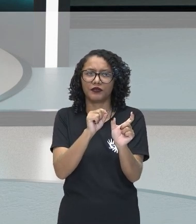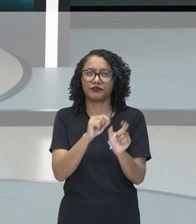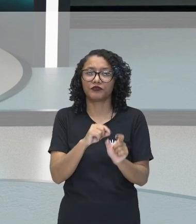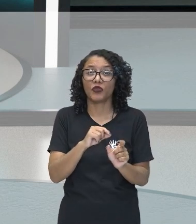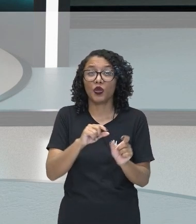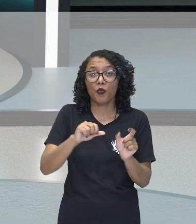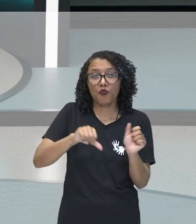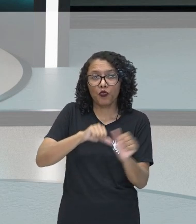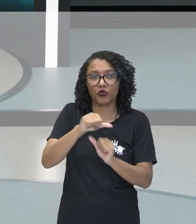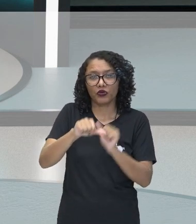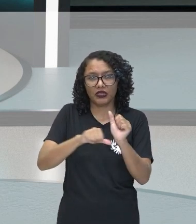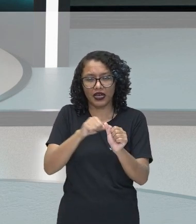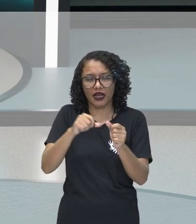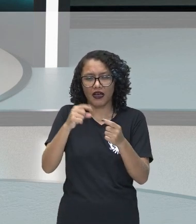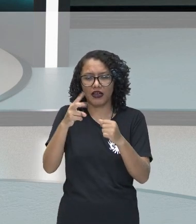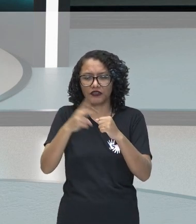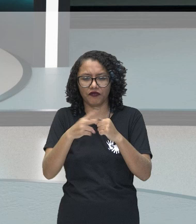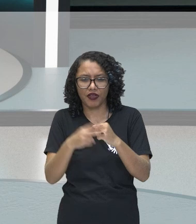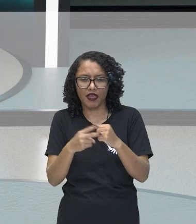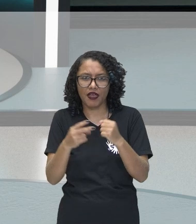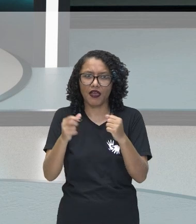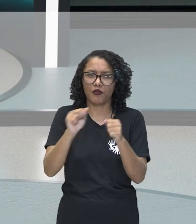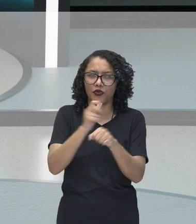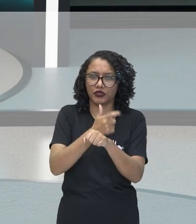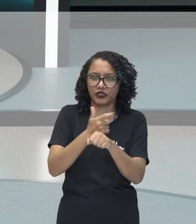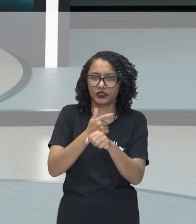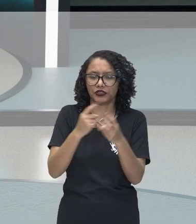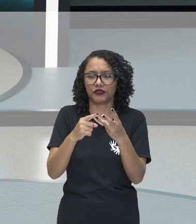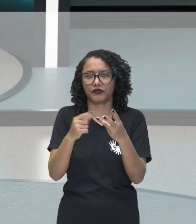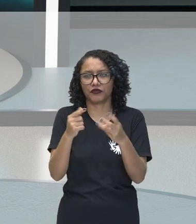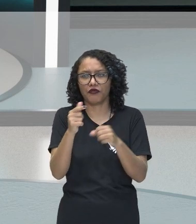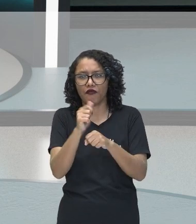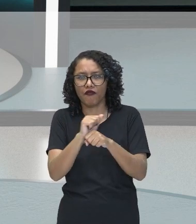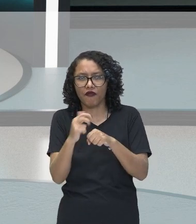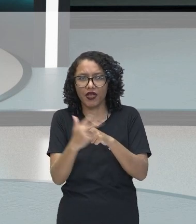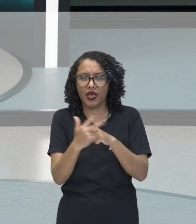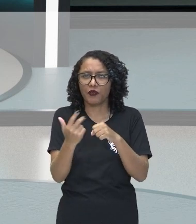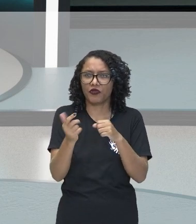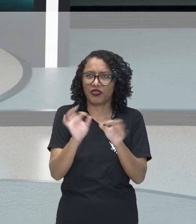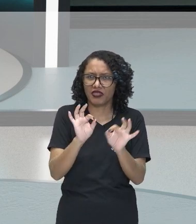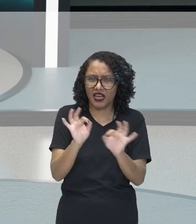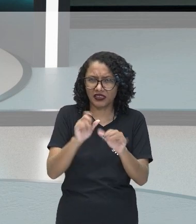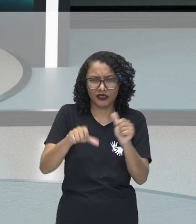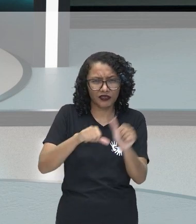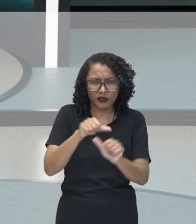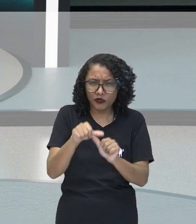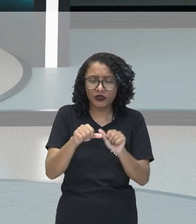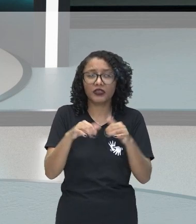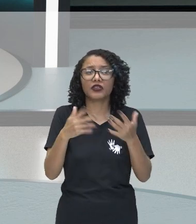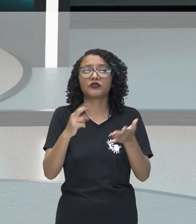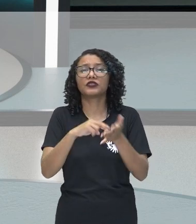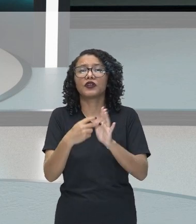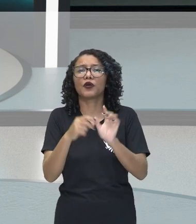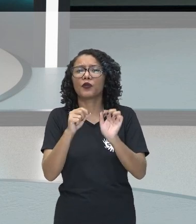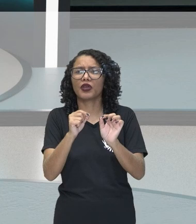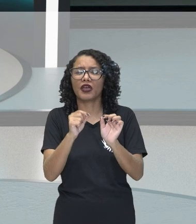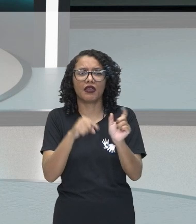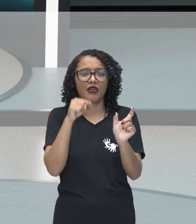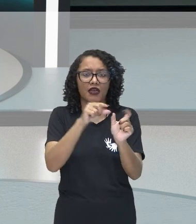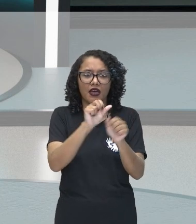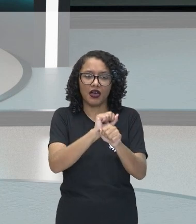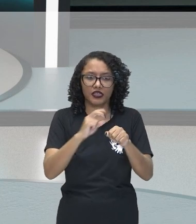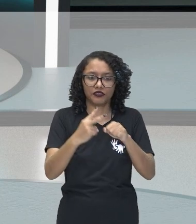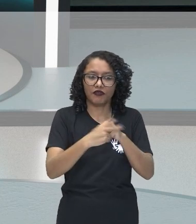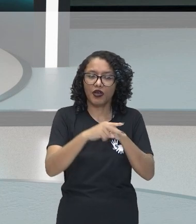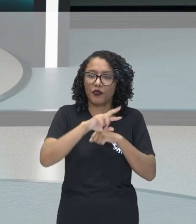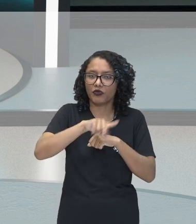um advérbio ou um adjetivo, eu não estou diante de um advérbio. Então é muito importante que ele seja um modificador a